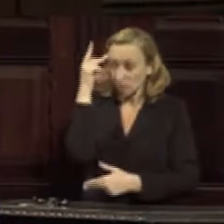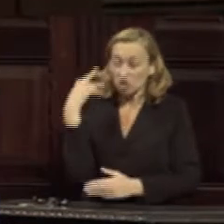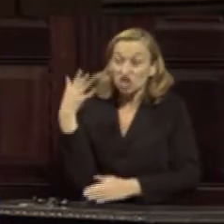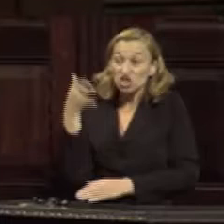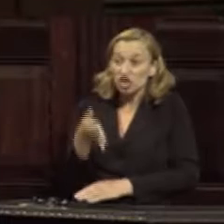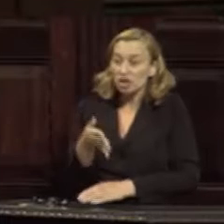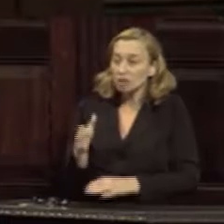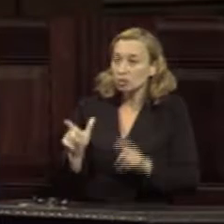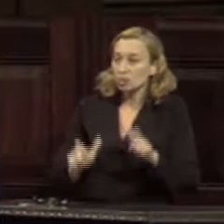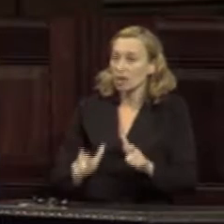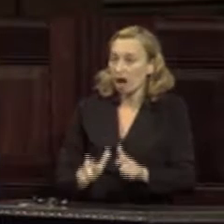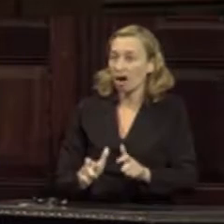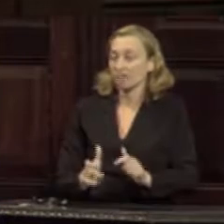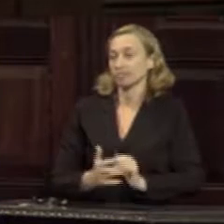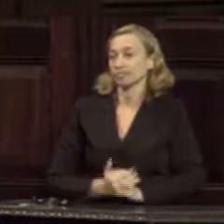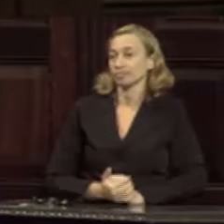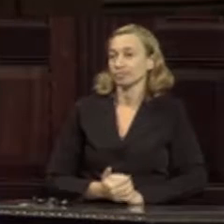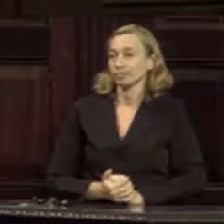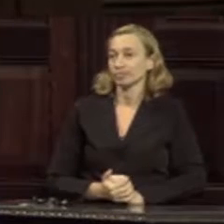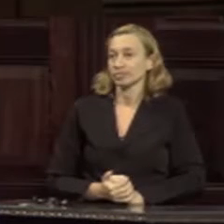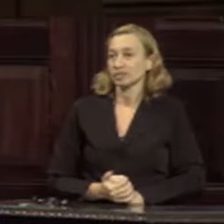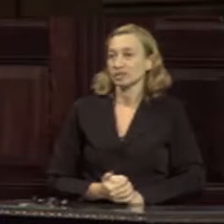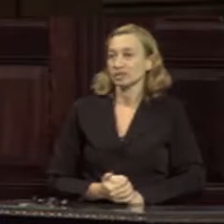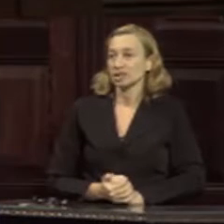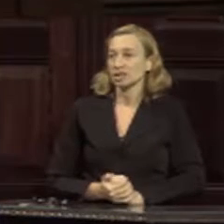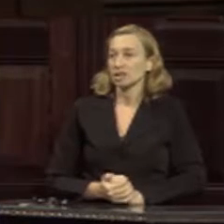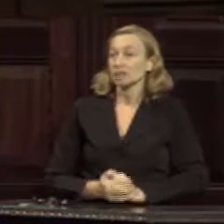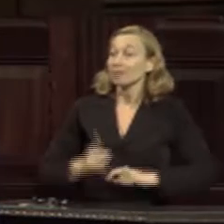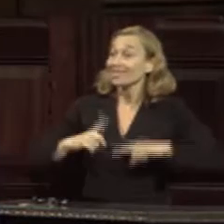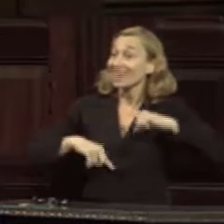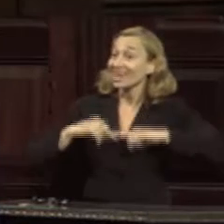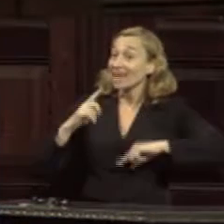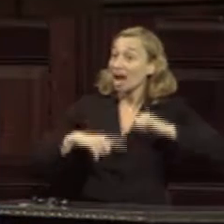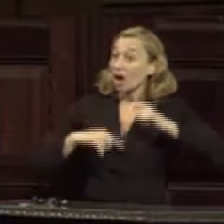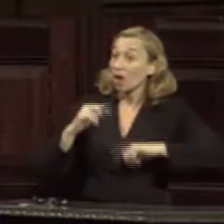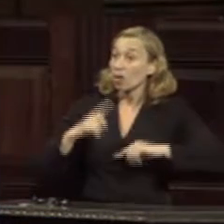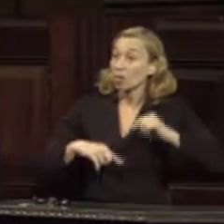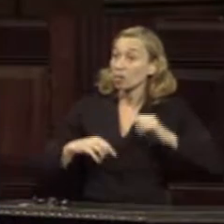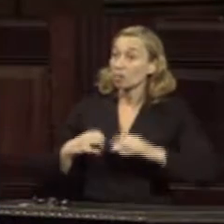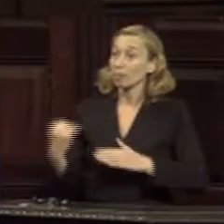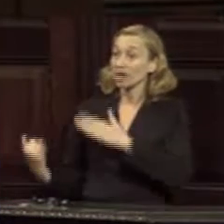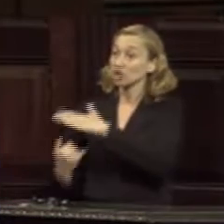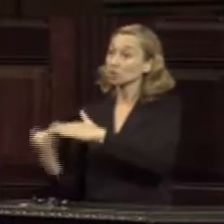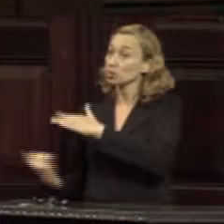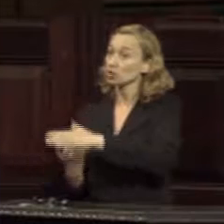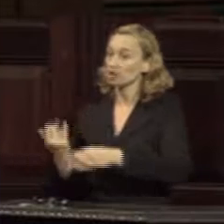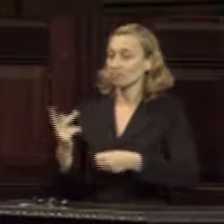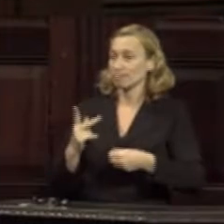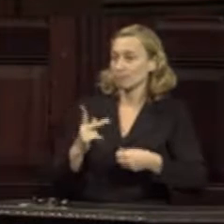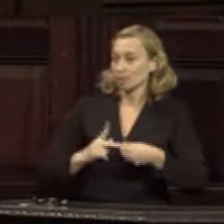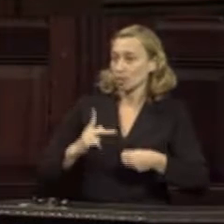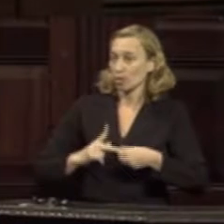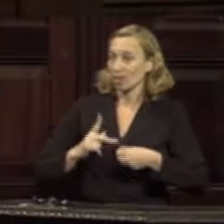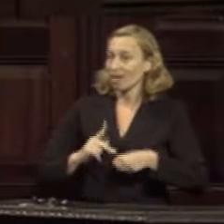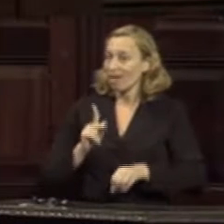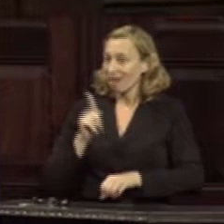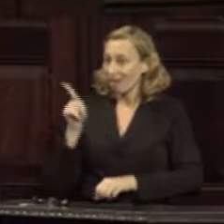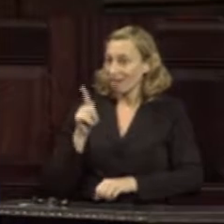de equipamentos para a indústria do petróleo, que está em Macaé.